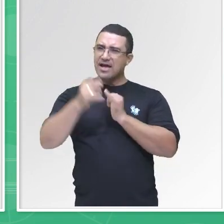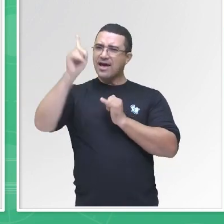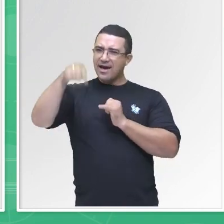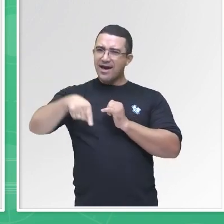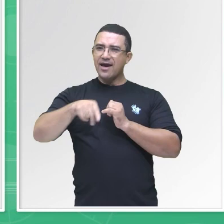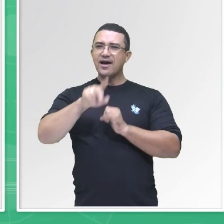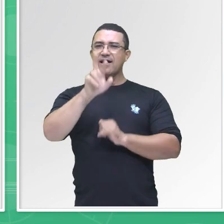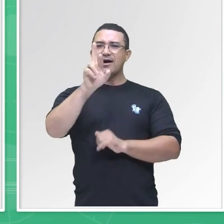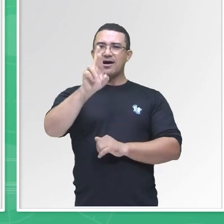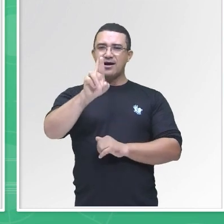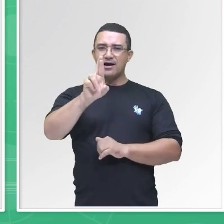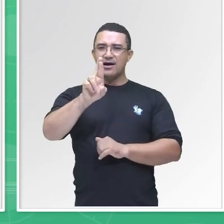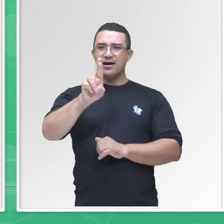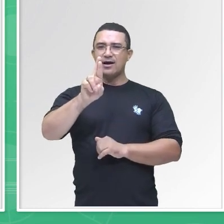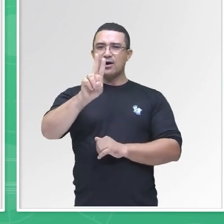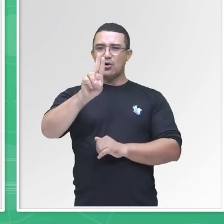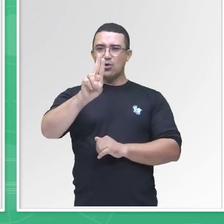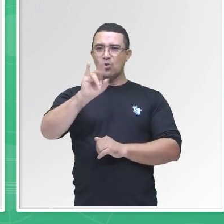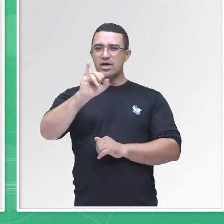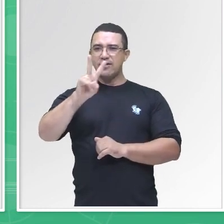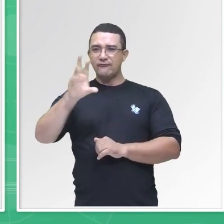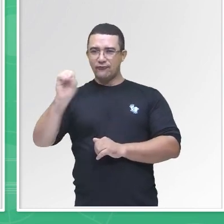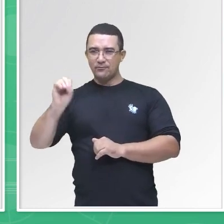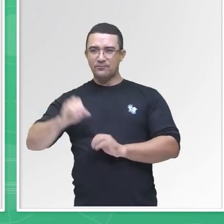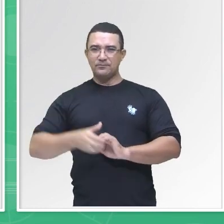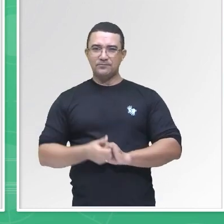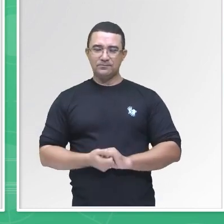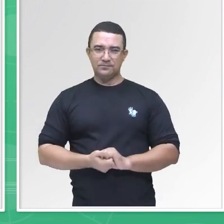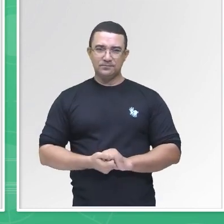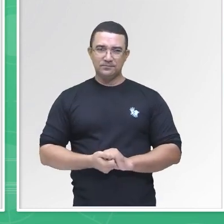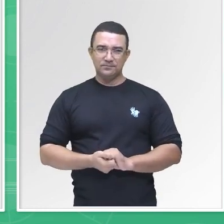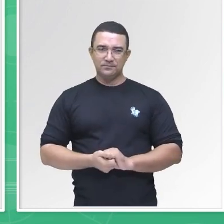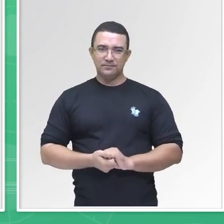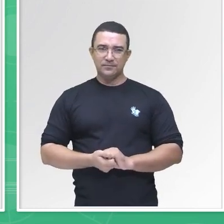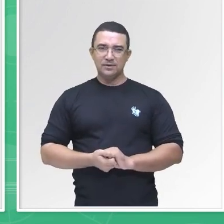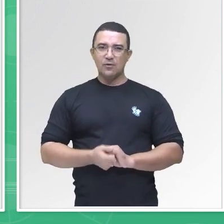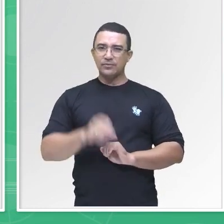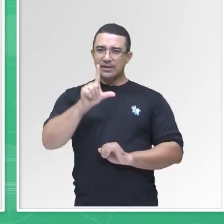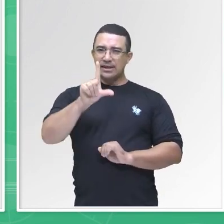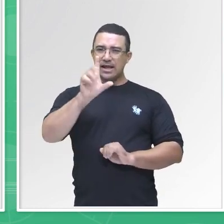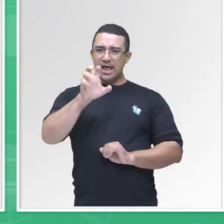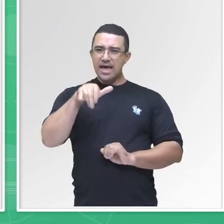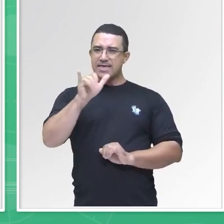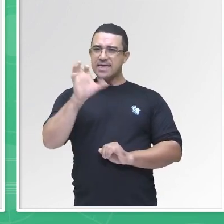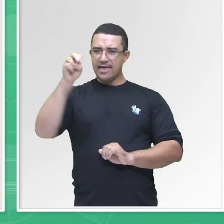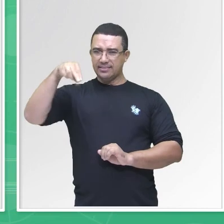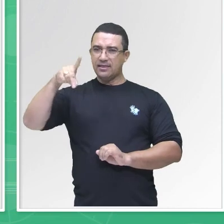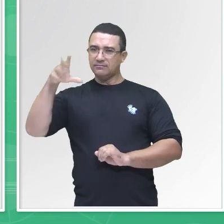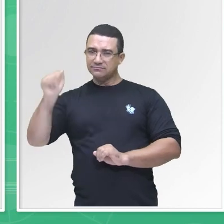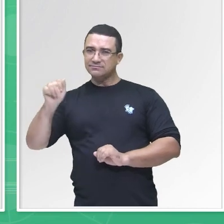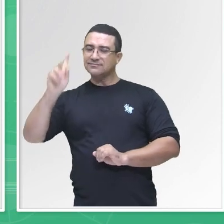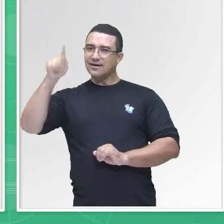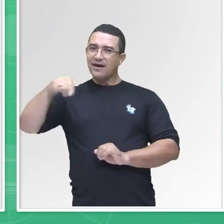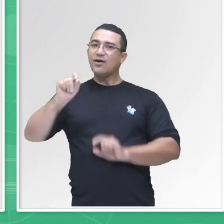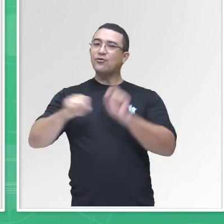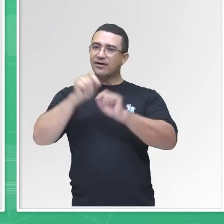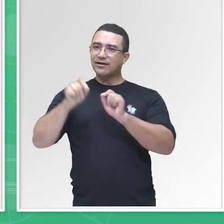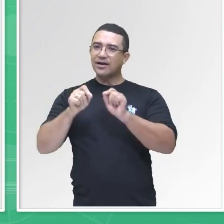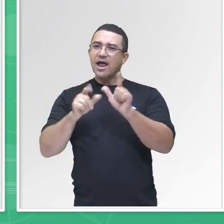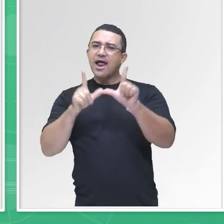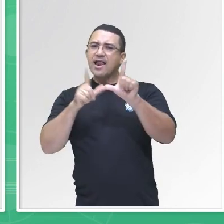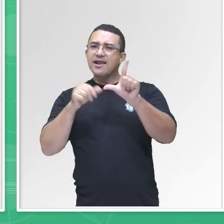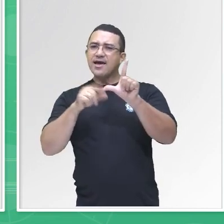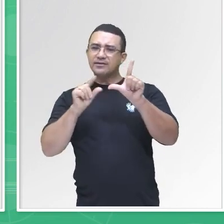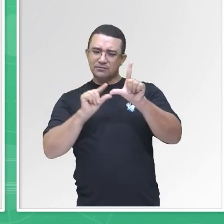Legenda. La L, la E, la G, la E, la N, la